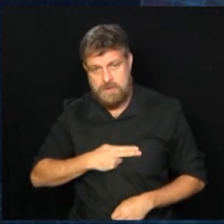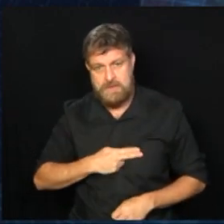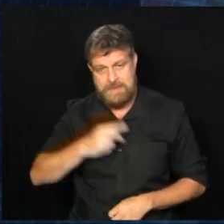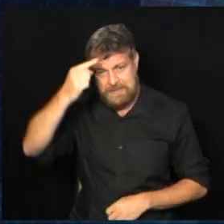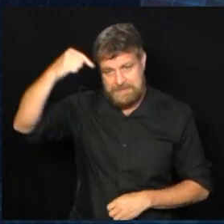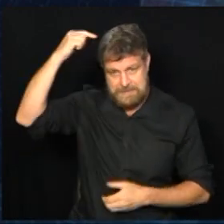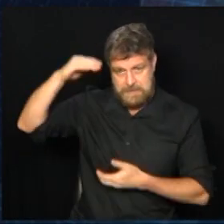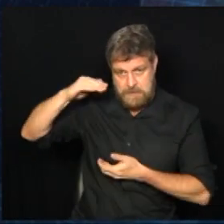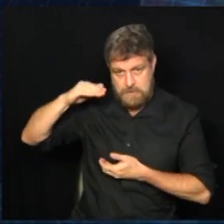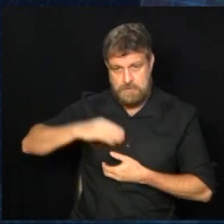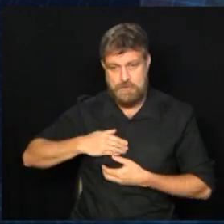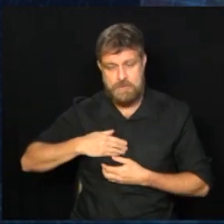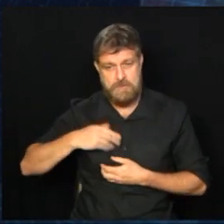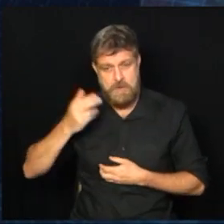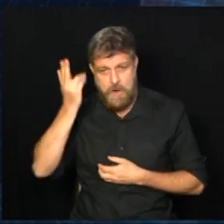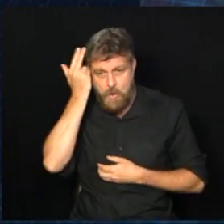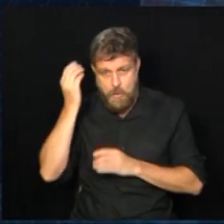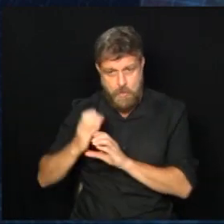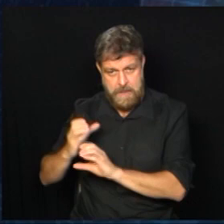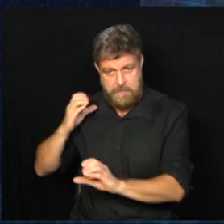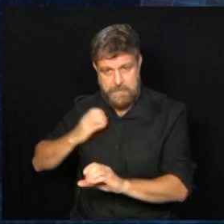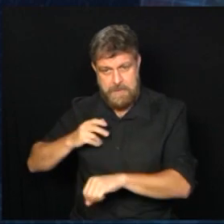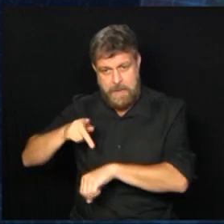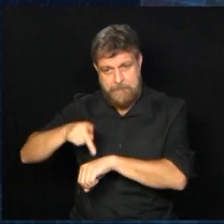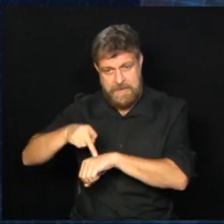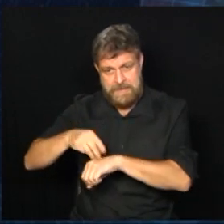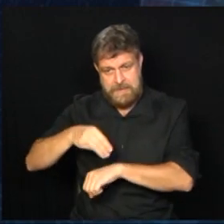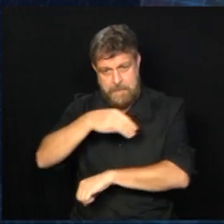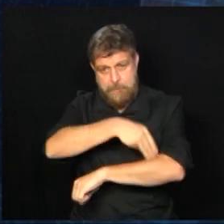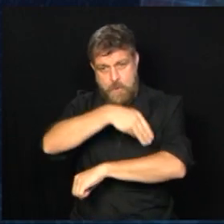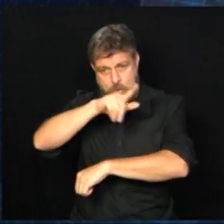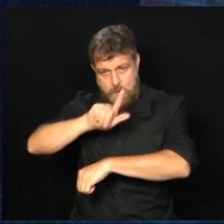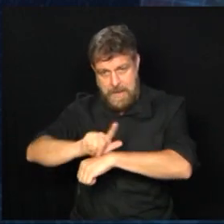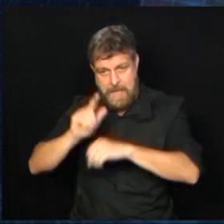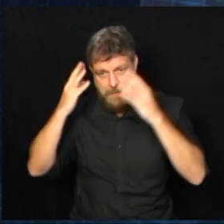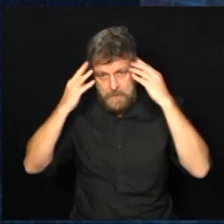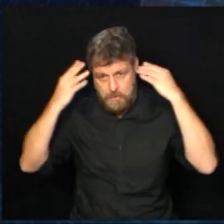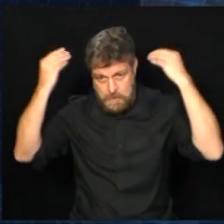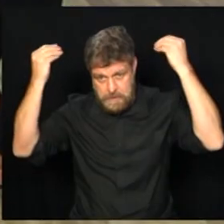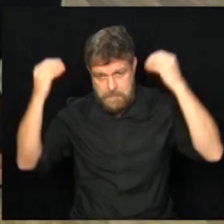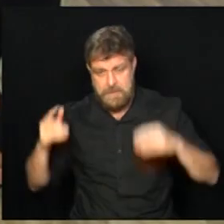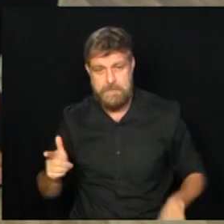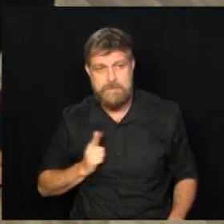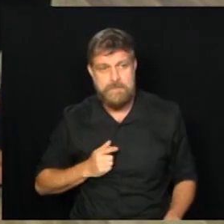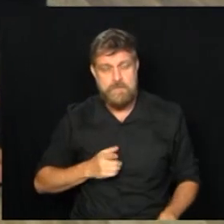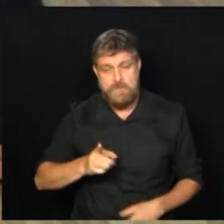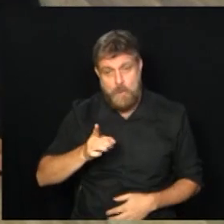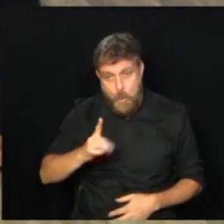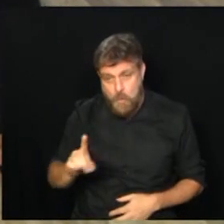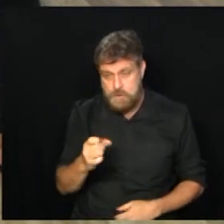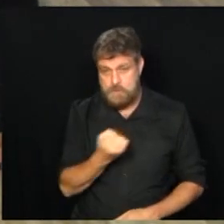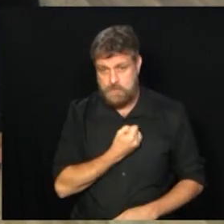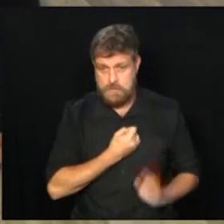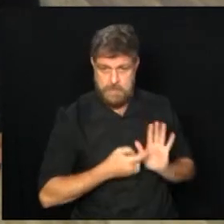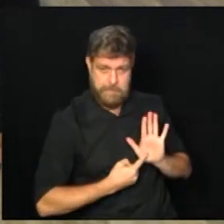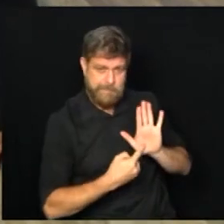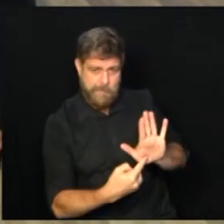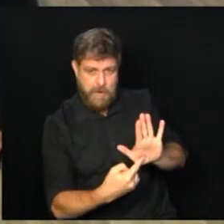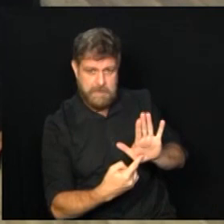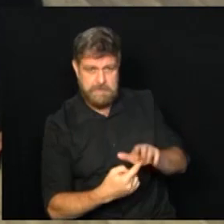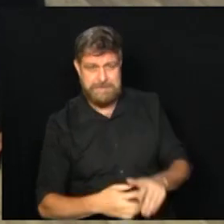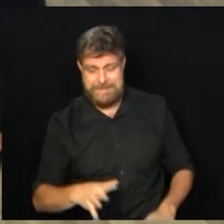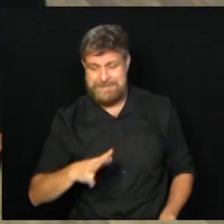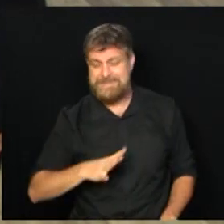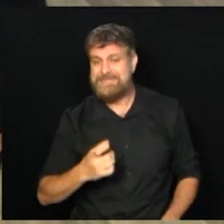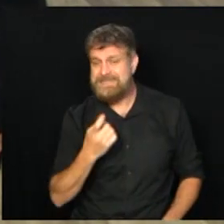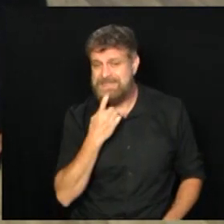Antônio de Posse, Engenheiro Coelho, Pedreira, Morungaba e Olambra. De acordo com esta última atualização, na cidade